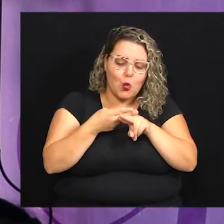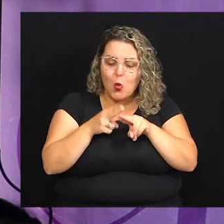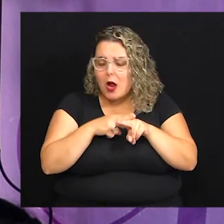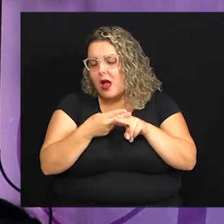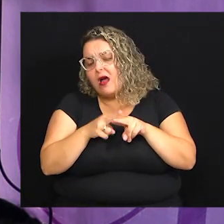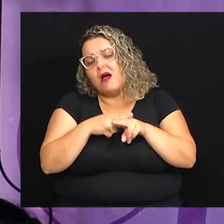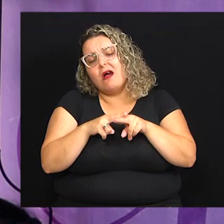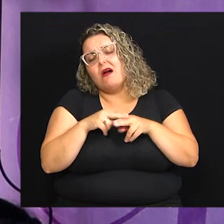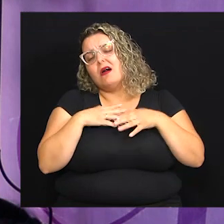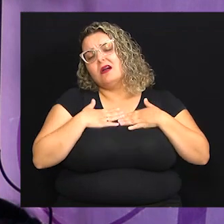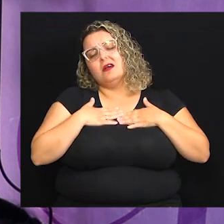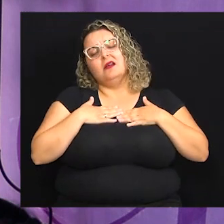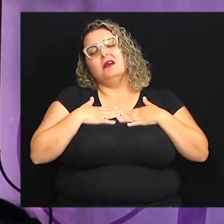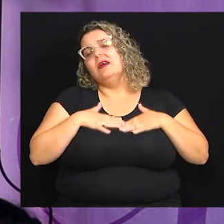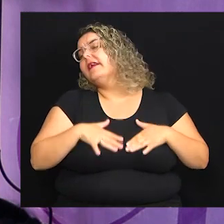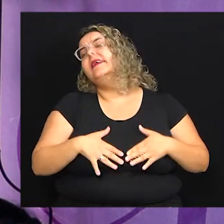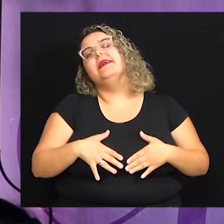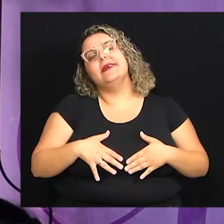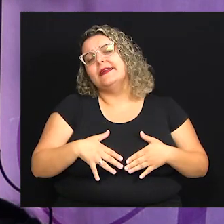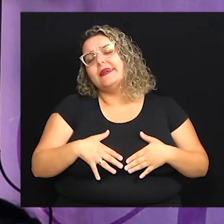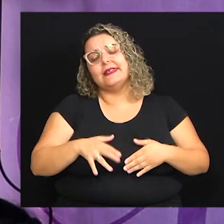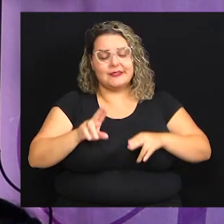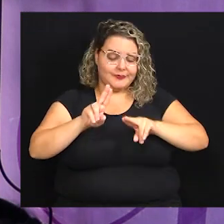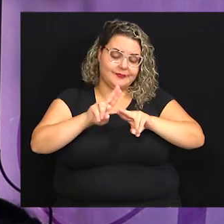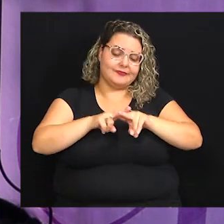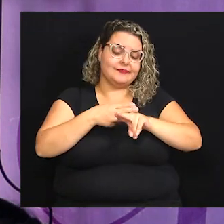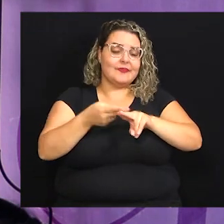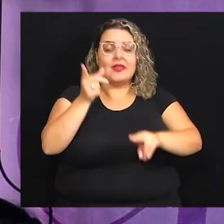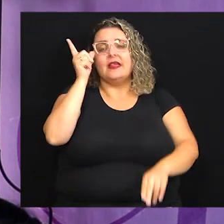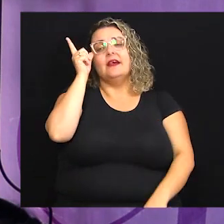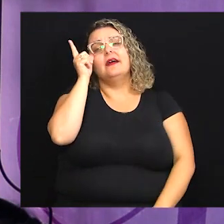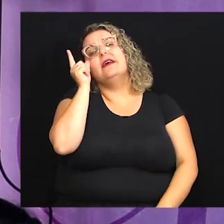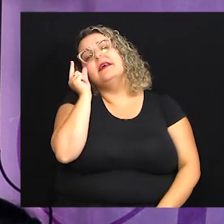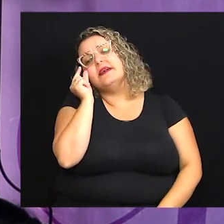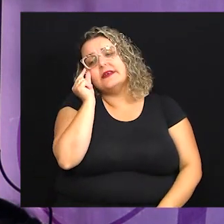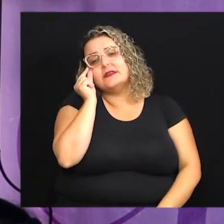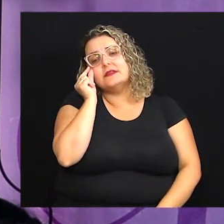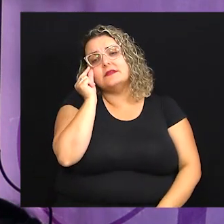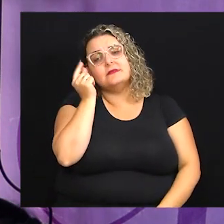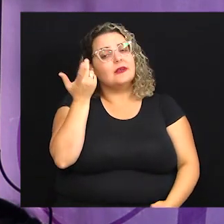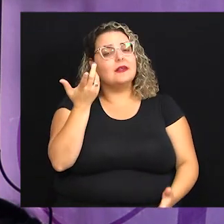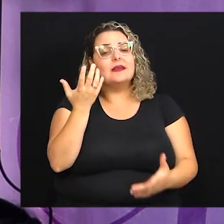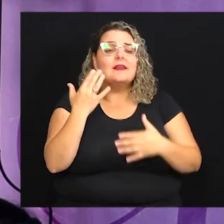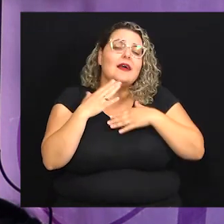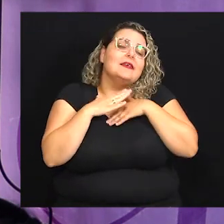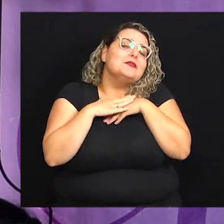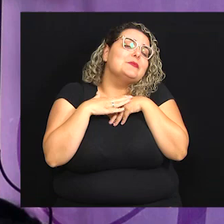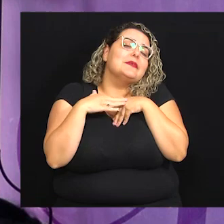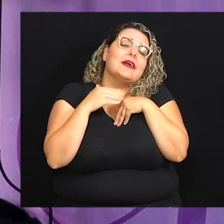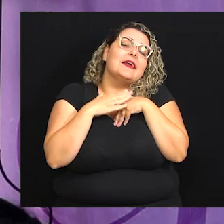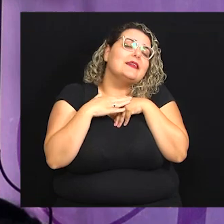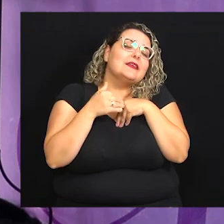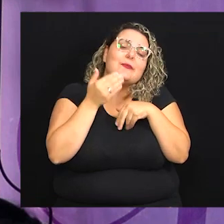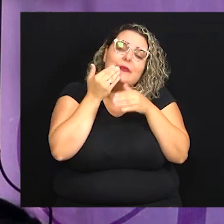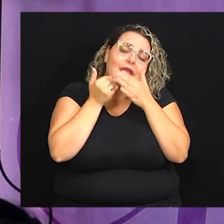chocolate, porque o chocolate me dá uma calma, me dá ele faz um afeto em mim, né? E